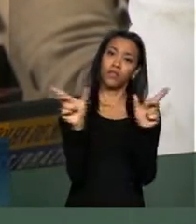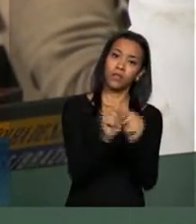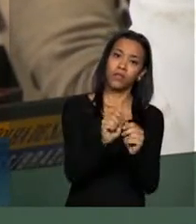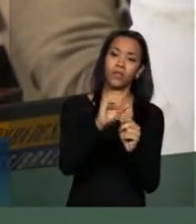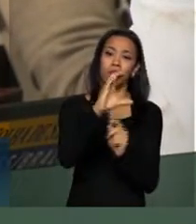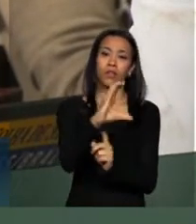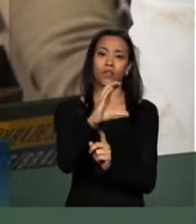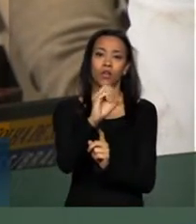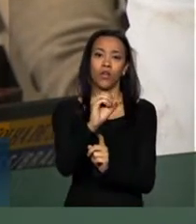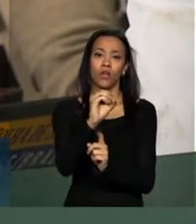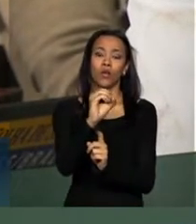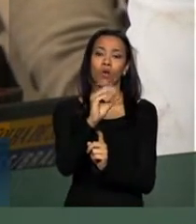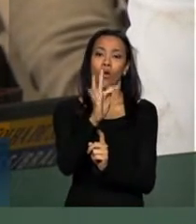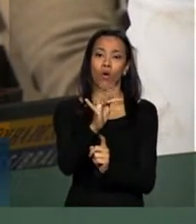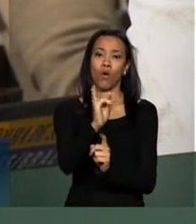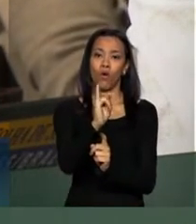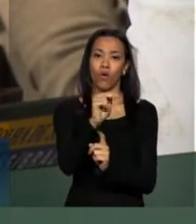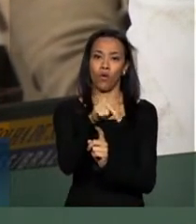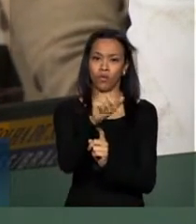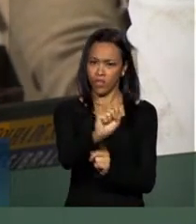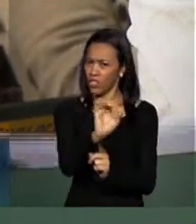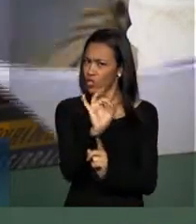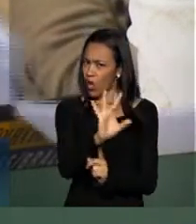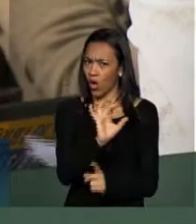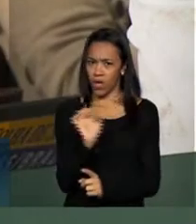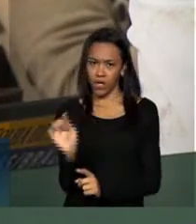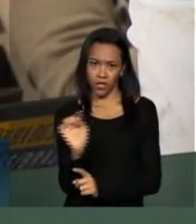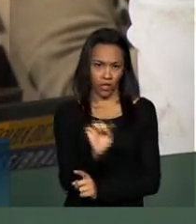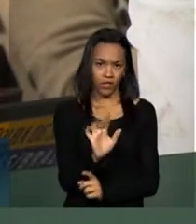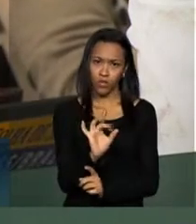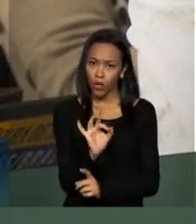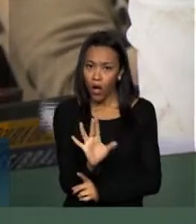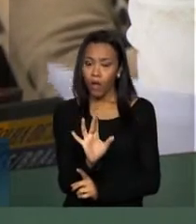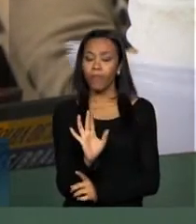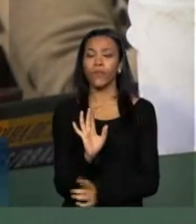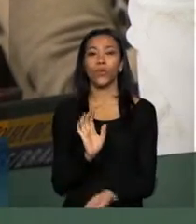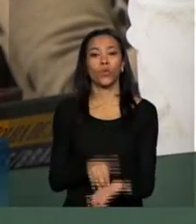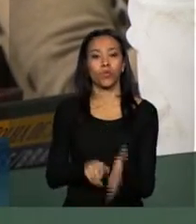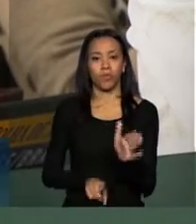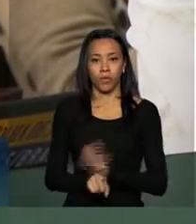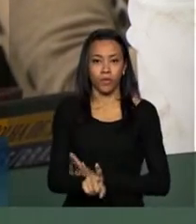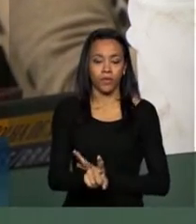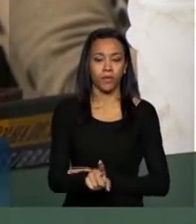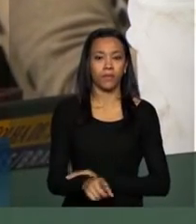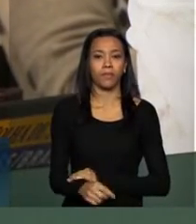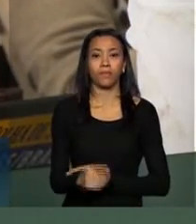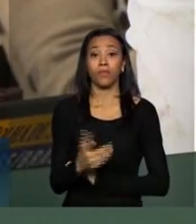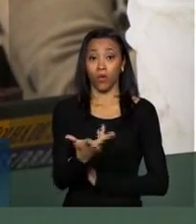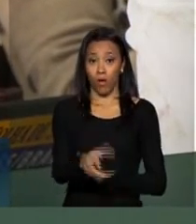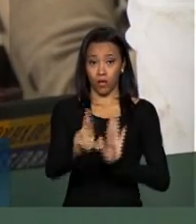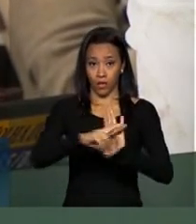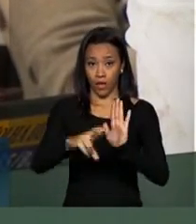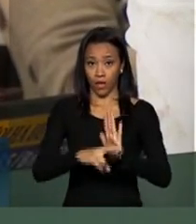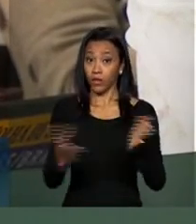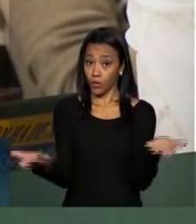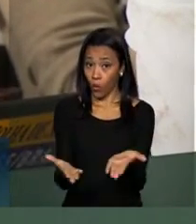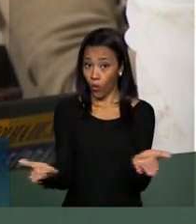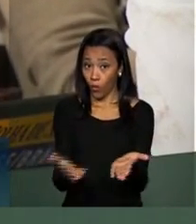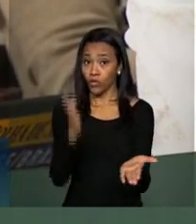crédito, o acumulado desse crédito tributário? E, por último, com as medidas lançadas